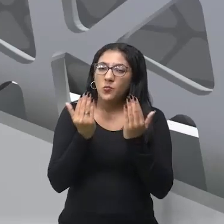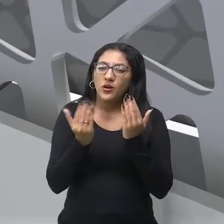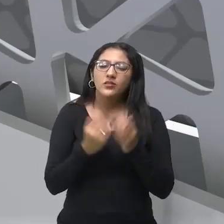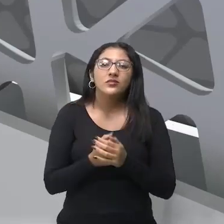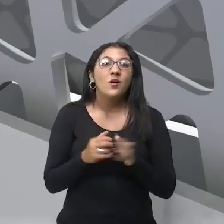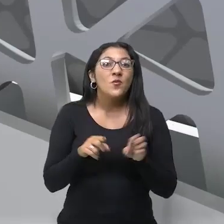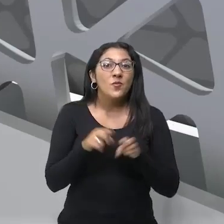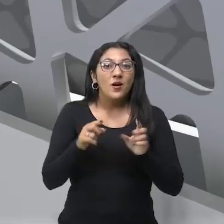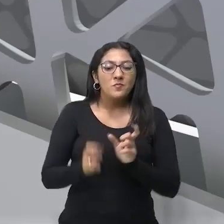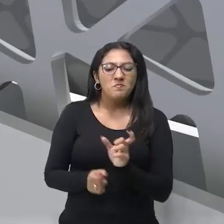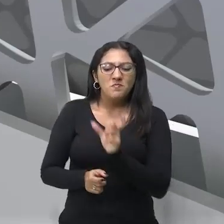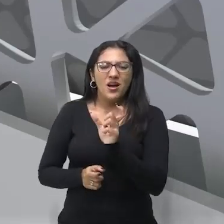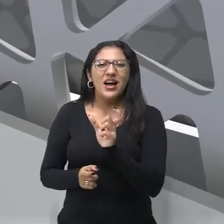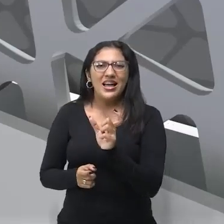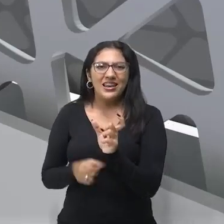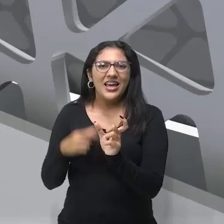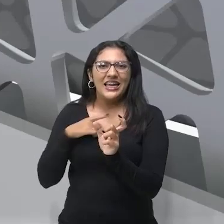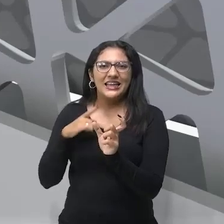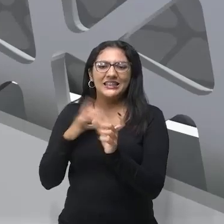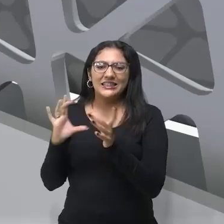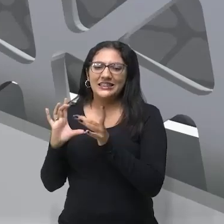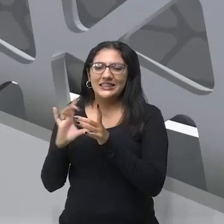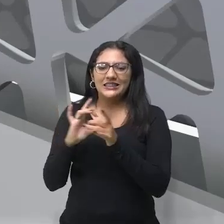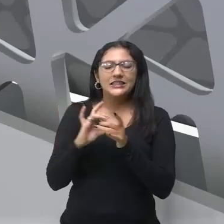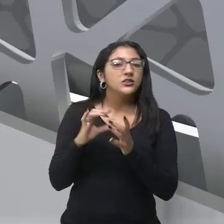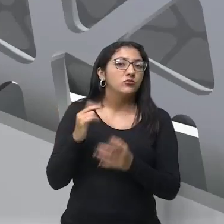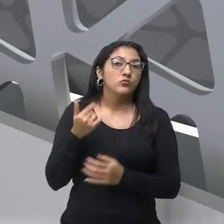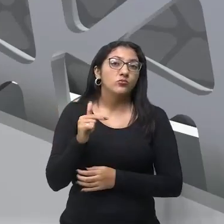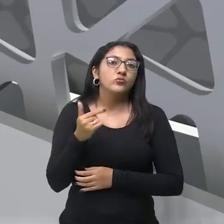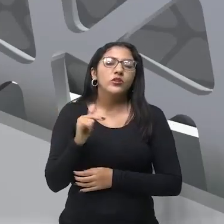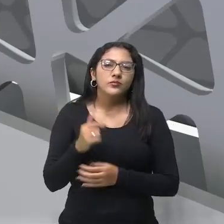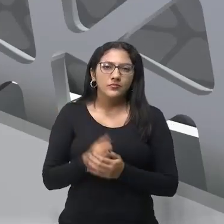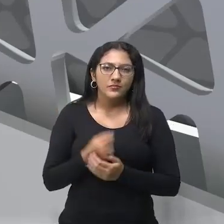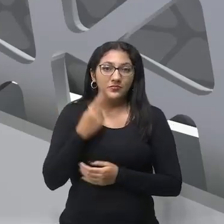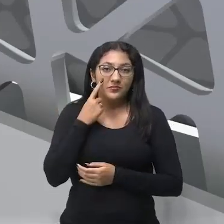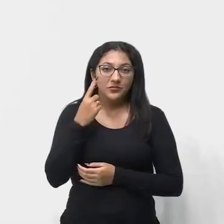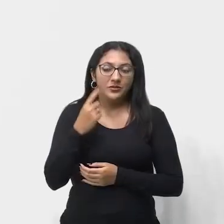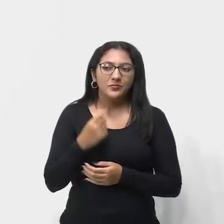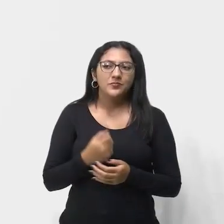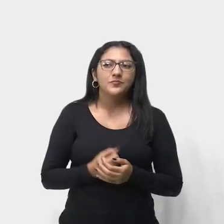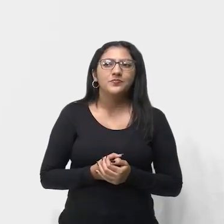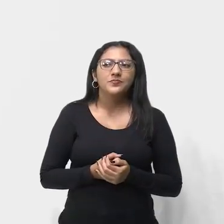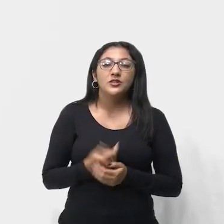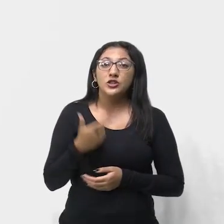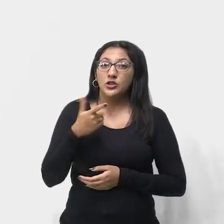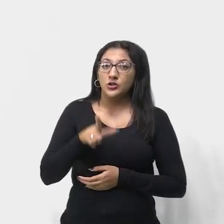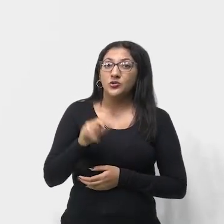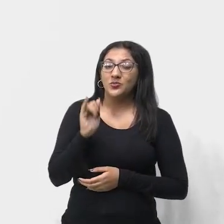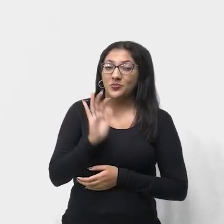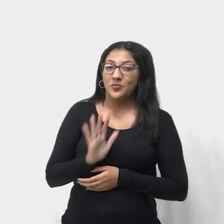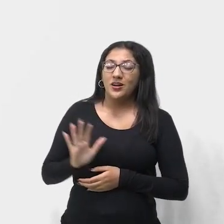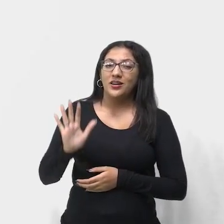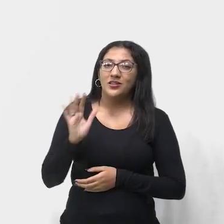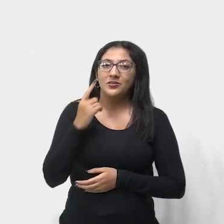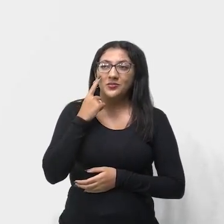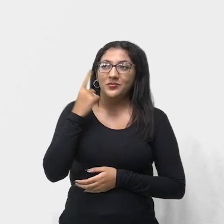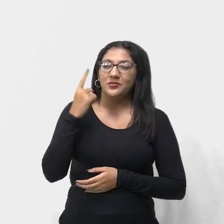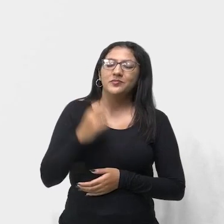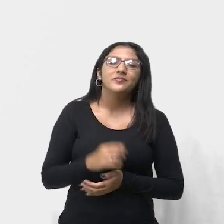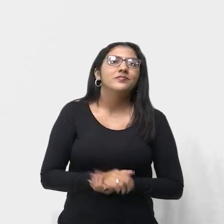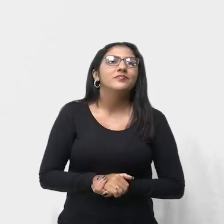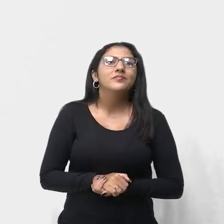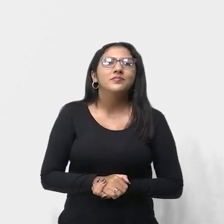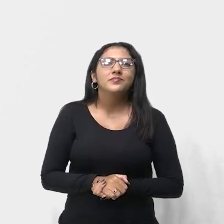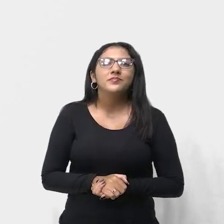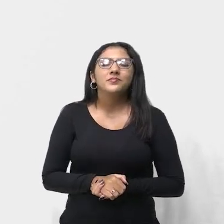A diferença é que não tem essa palavrinha que evidencia a comparação. Então acompanhem. Vou de novo para as imagens com vocês.